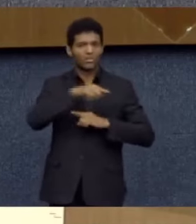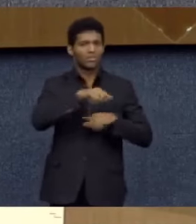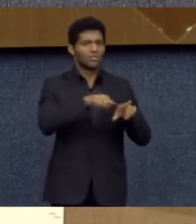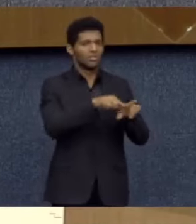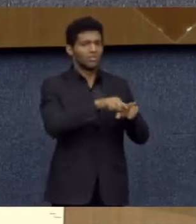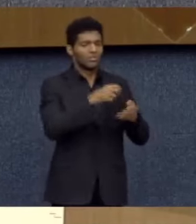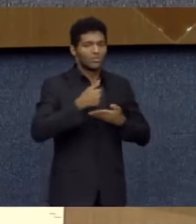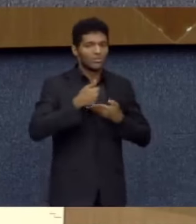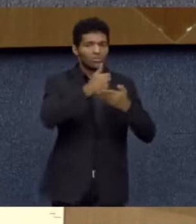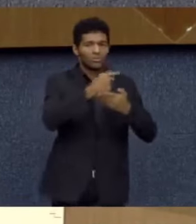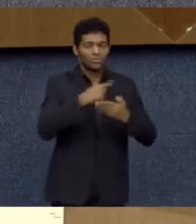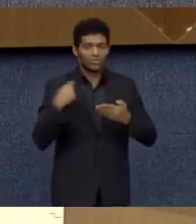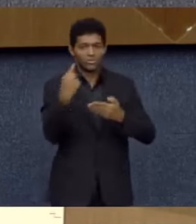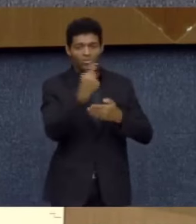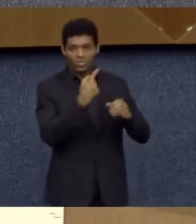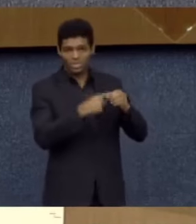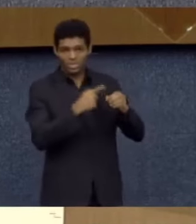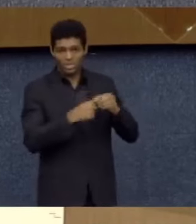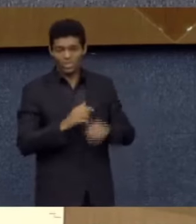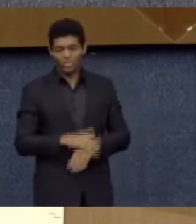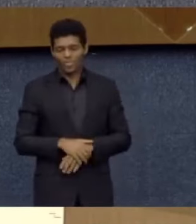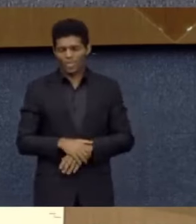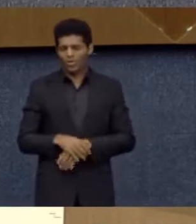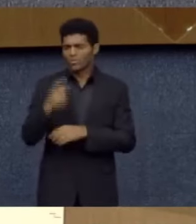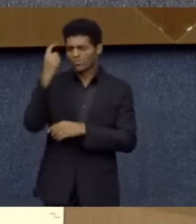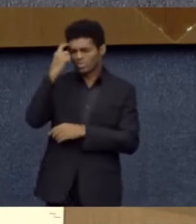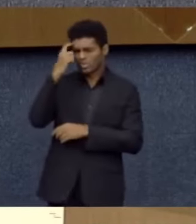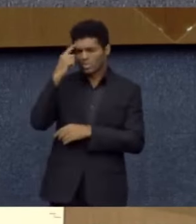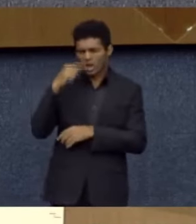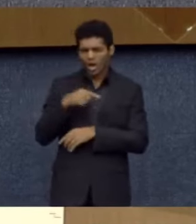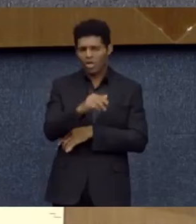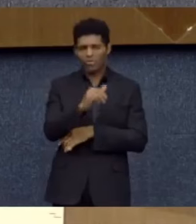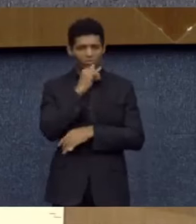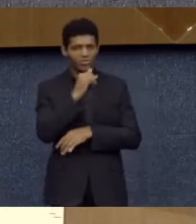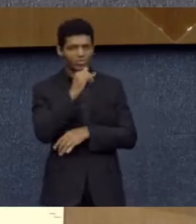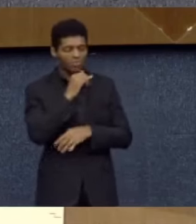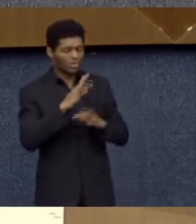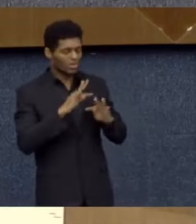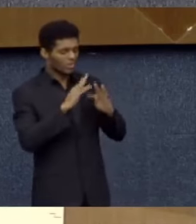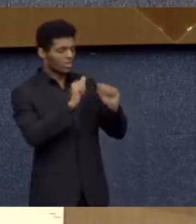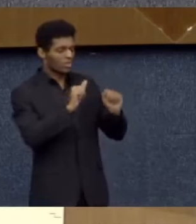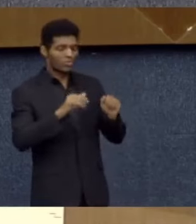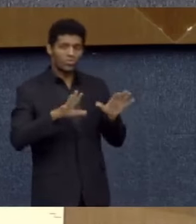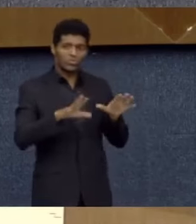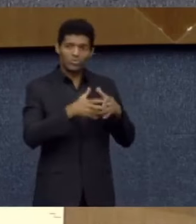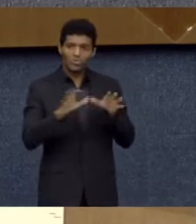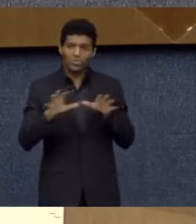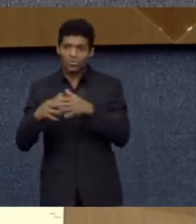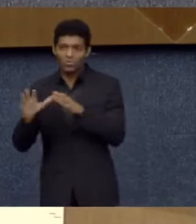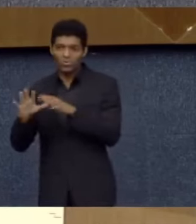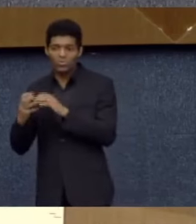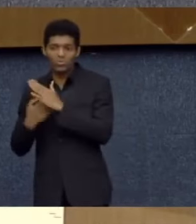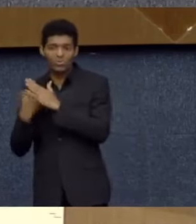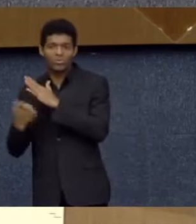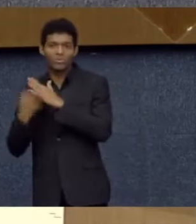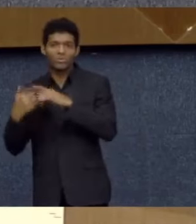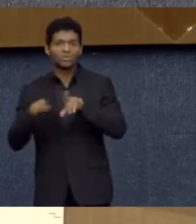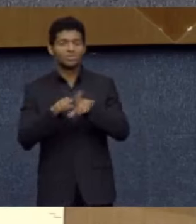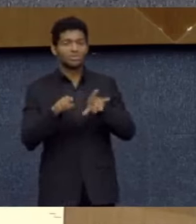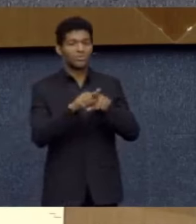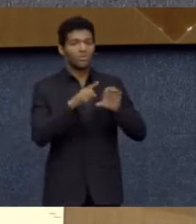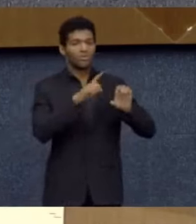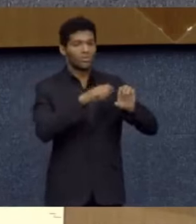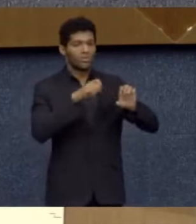muitos outros empreendedores, sobretudo do setor de eventos e serviços, persigam a excelência com